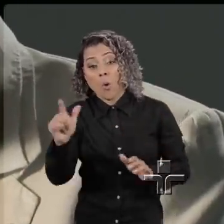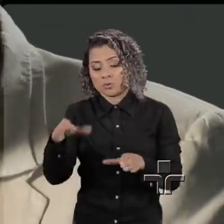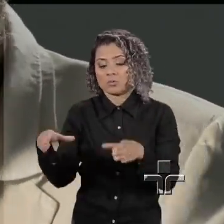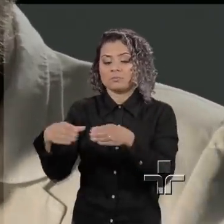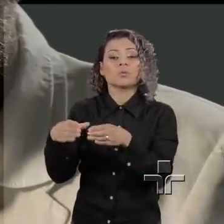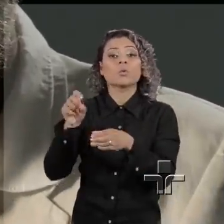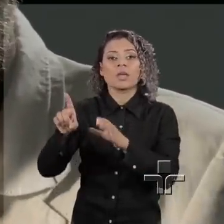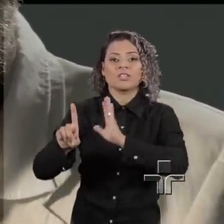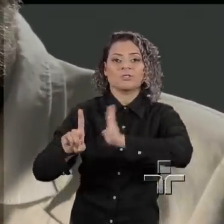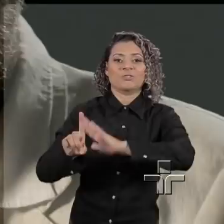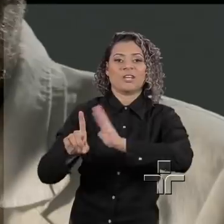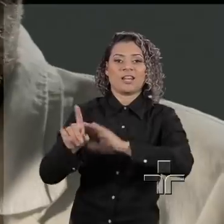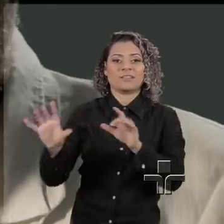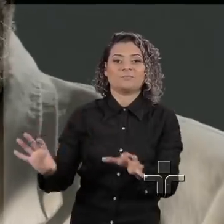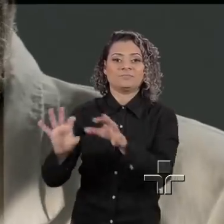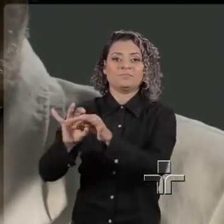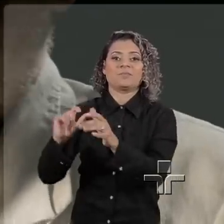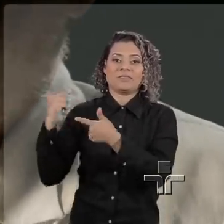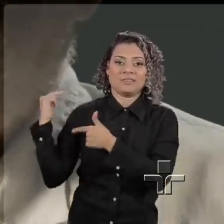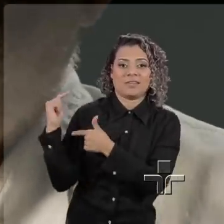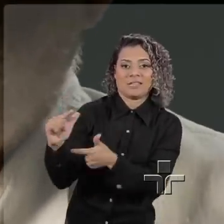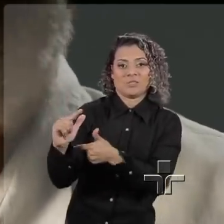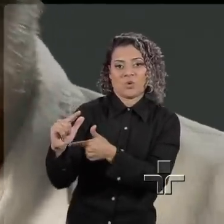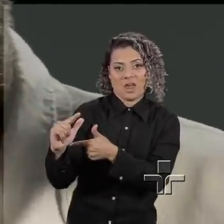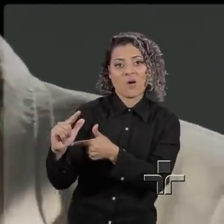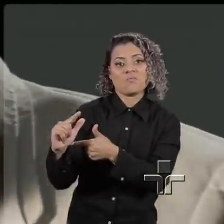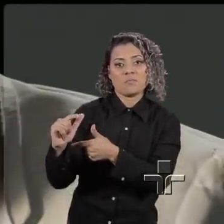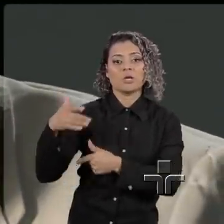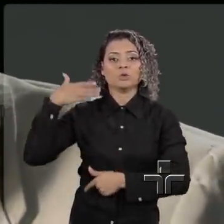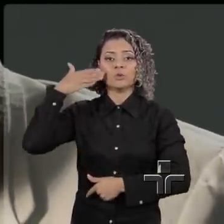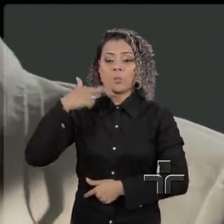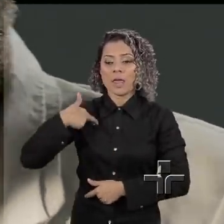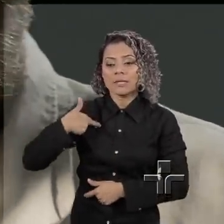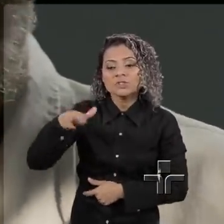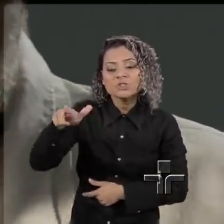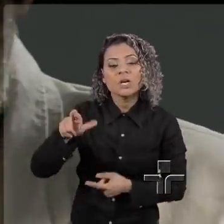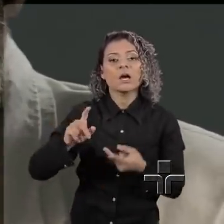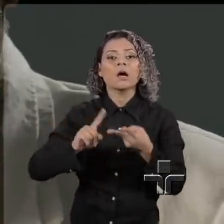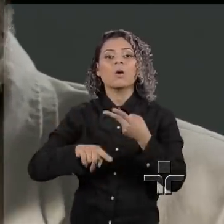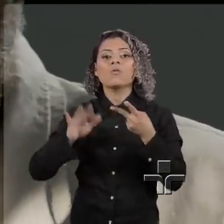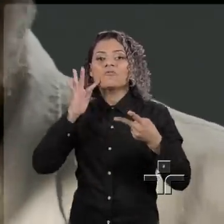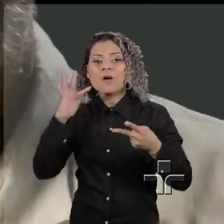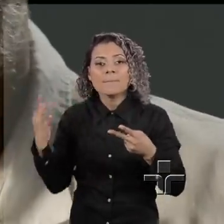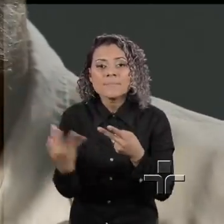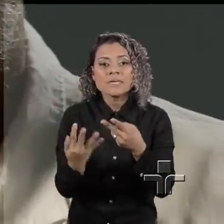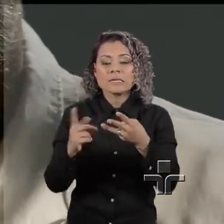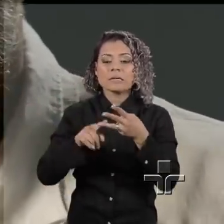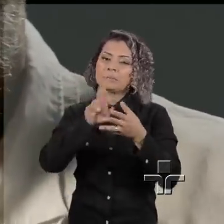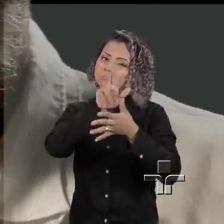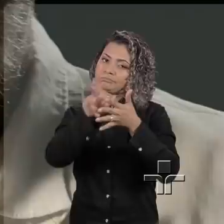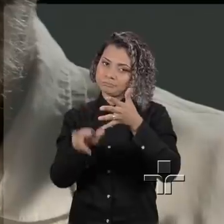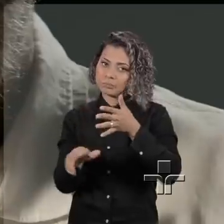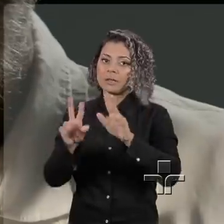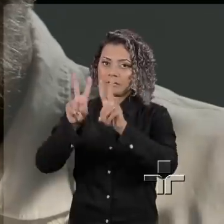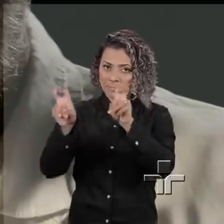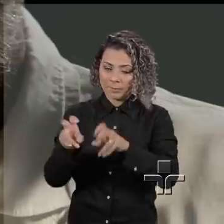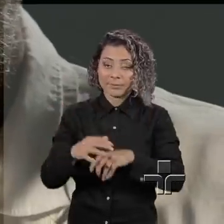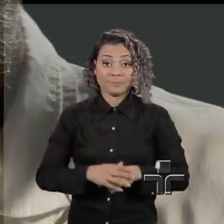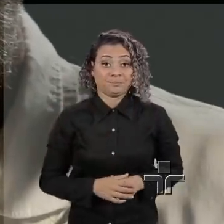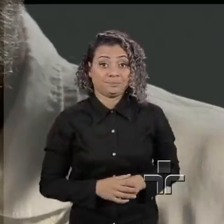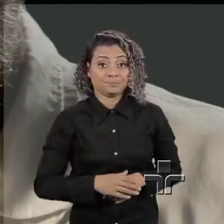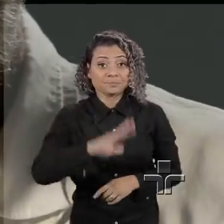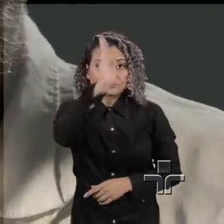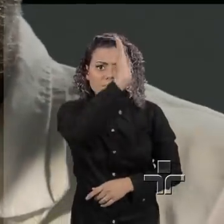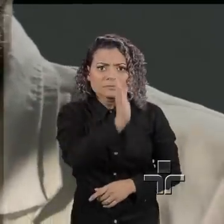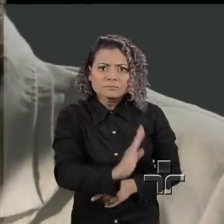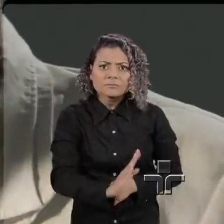uma direita associada a costumes, a discursos como religião, família e coisas assim. Quando eu digo que o Brasil